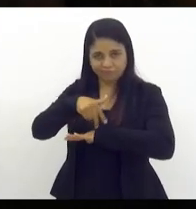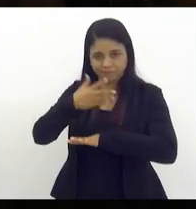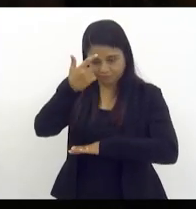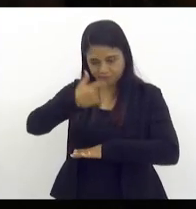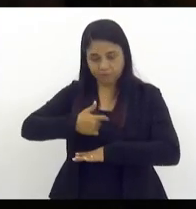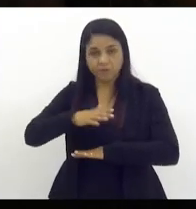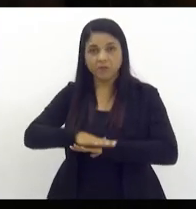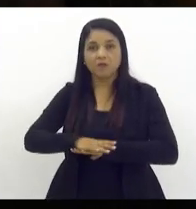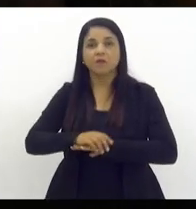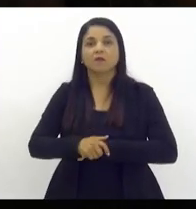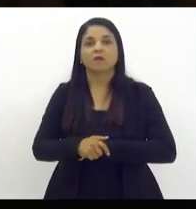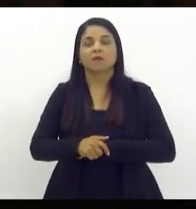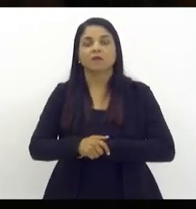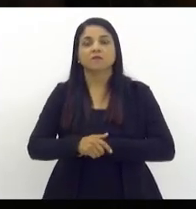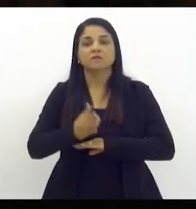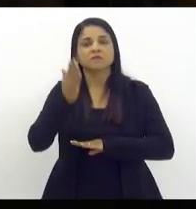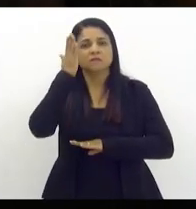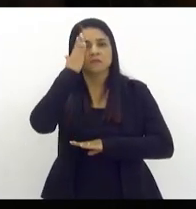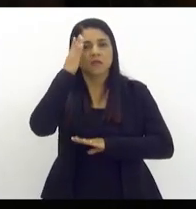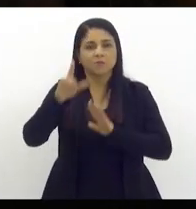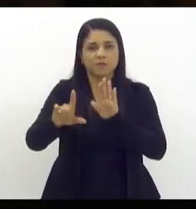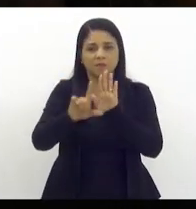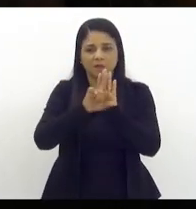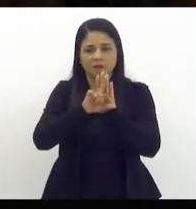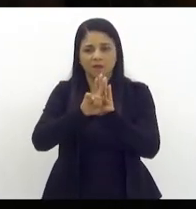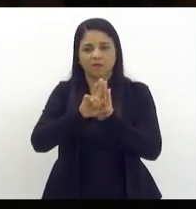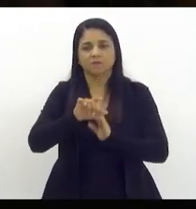sabe que a Lei